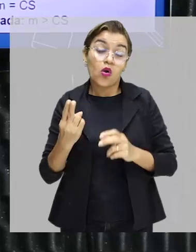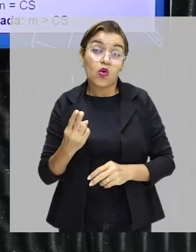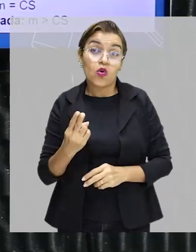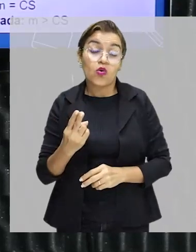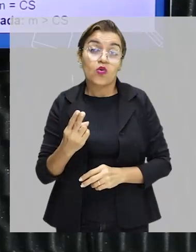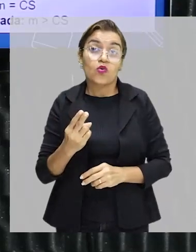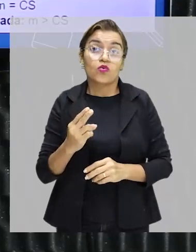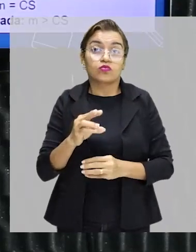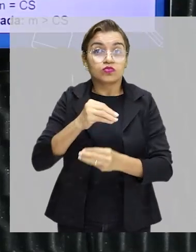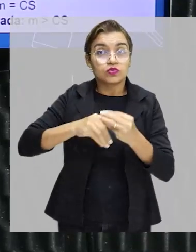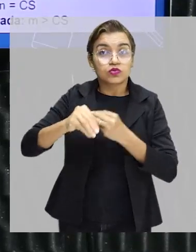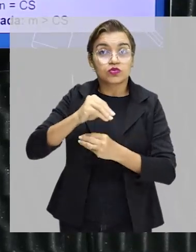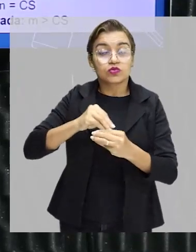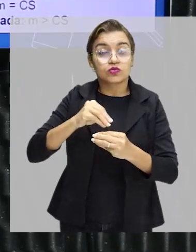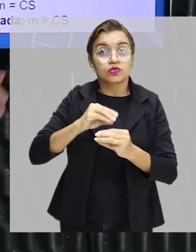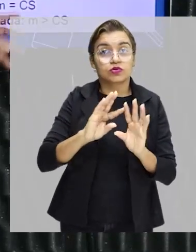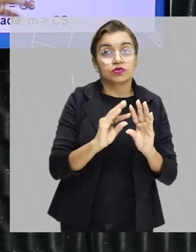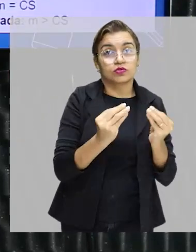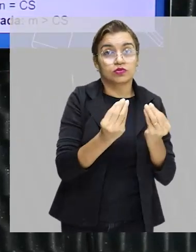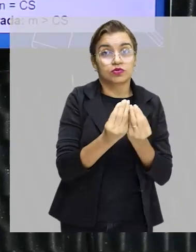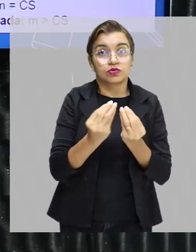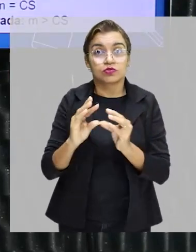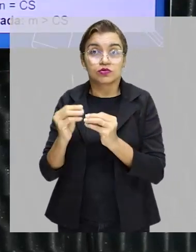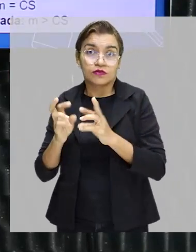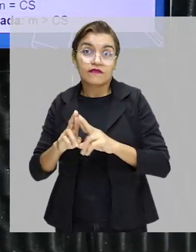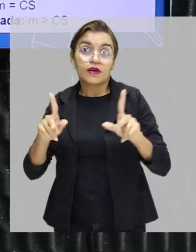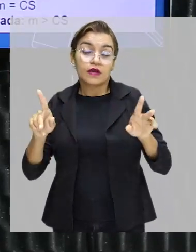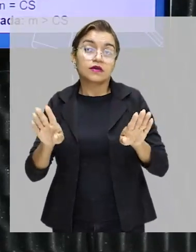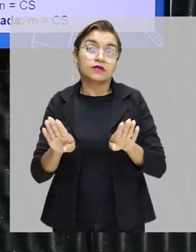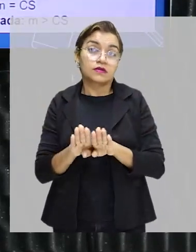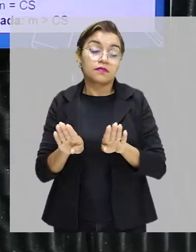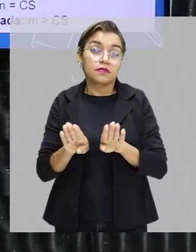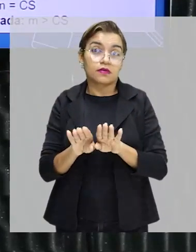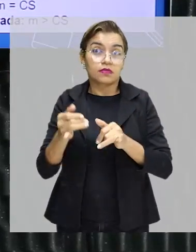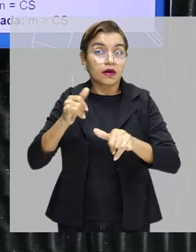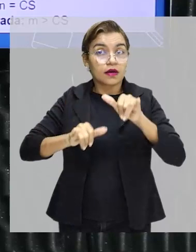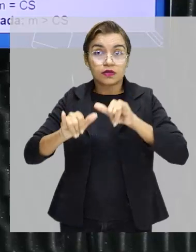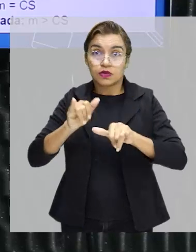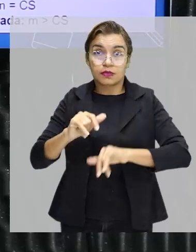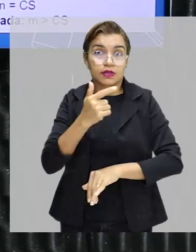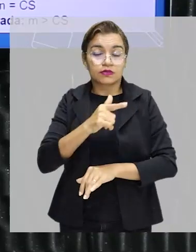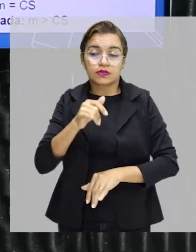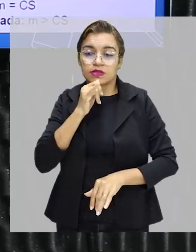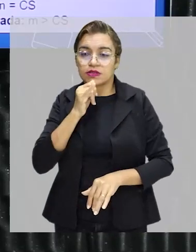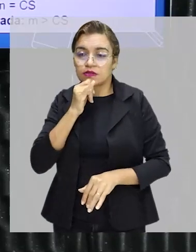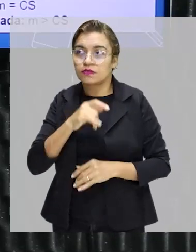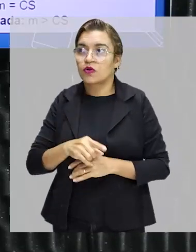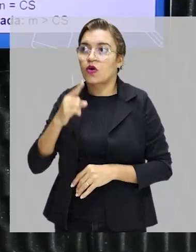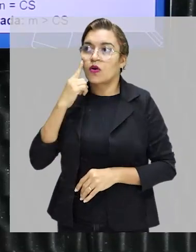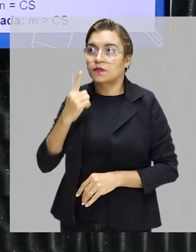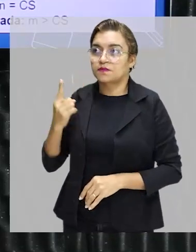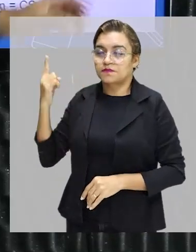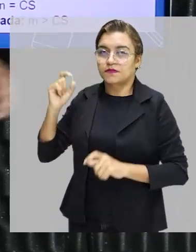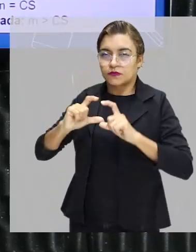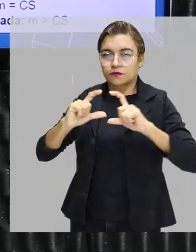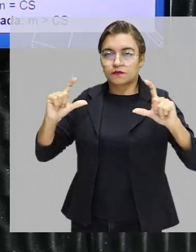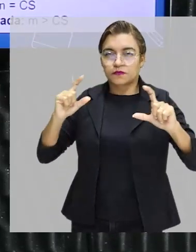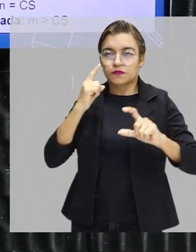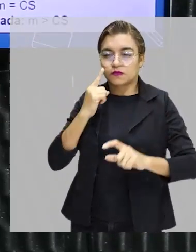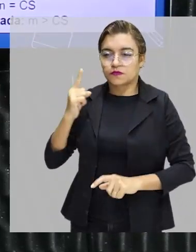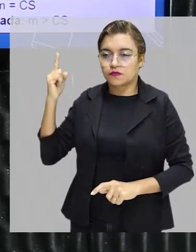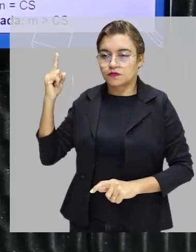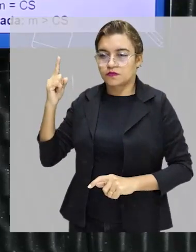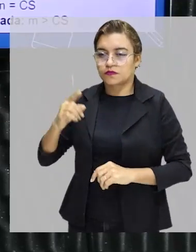diferentes, sem reação química. Aí eu vou ter uma expressão como concentração final vezes volume final vai ser igual